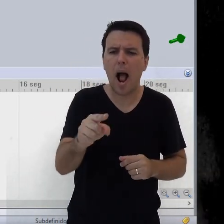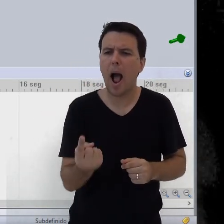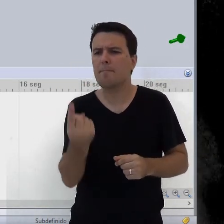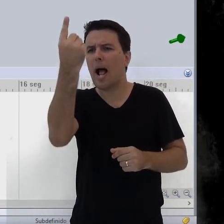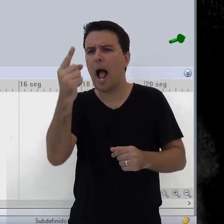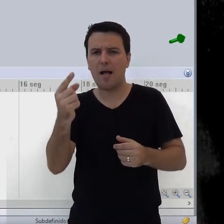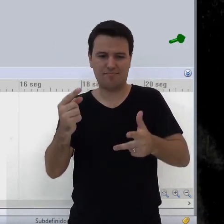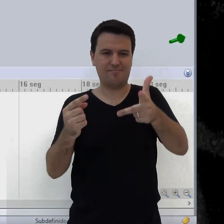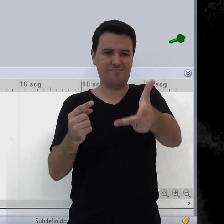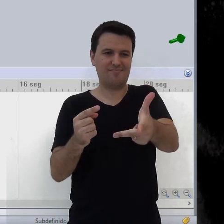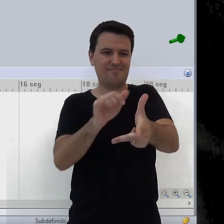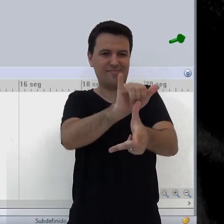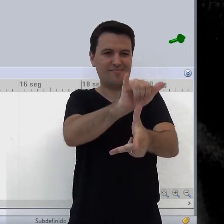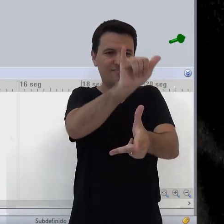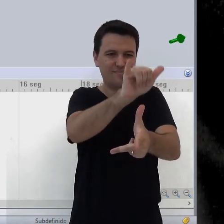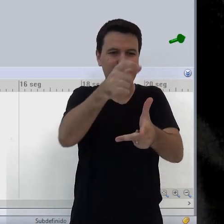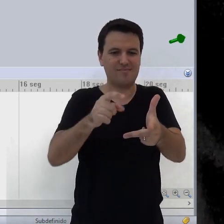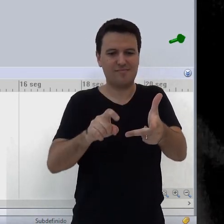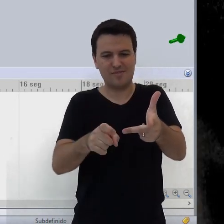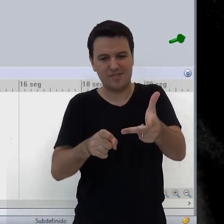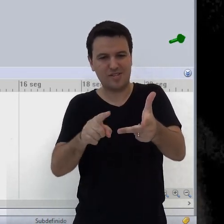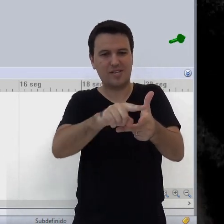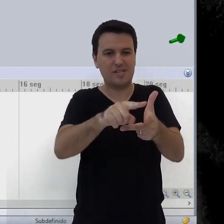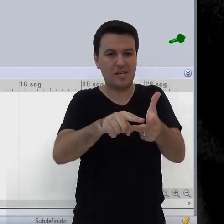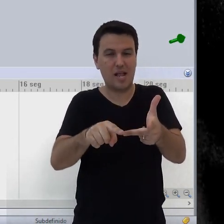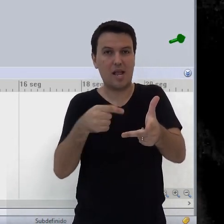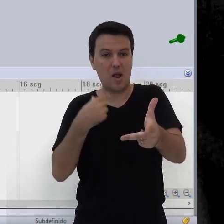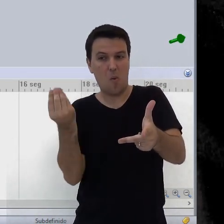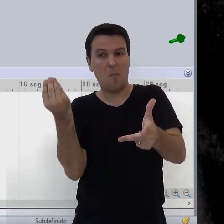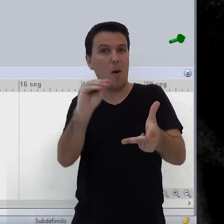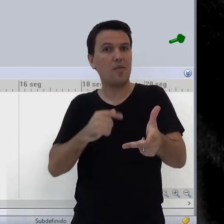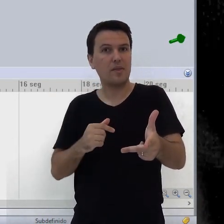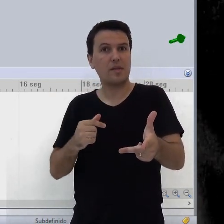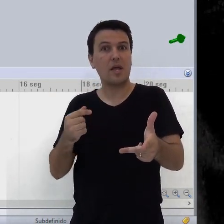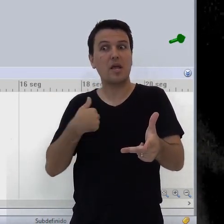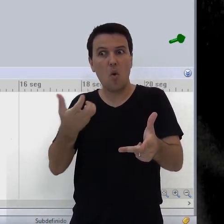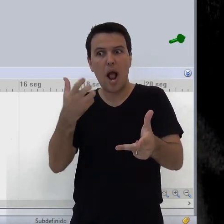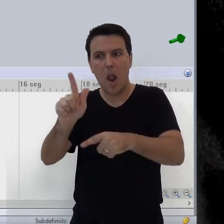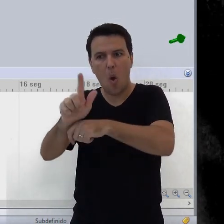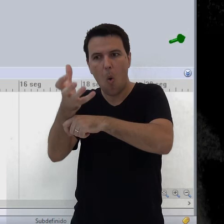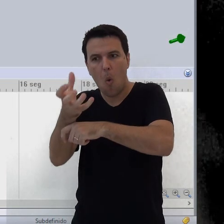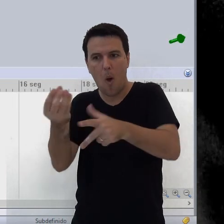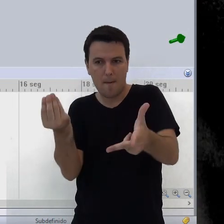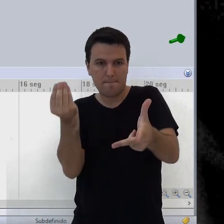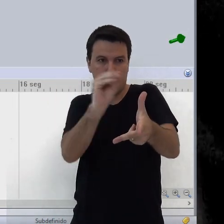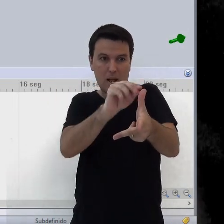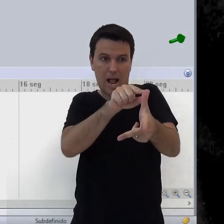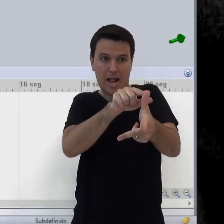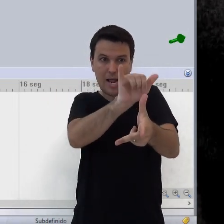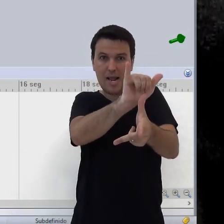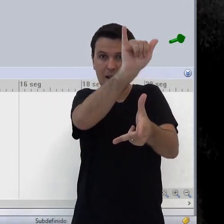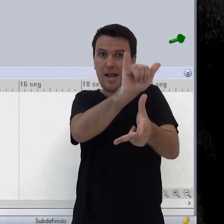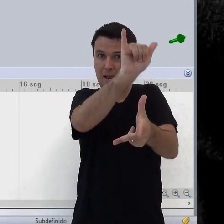um dos eixos, X, Y ou Z, né? Então, nós vamos adicionar na direção do eixo